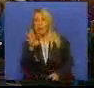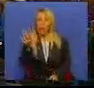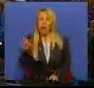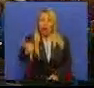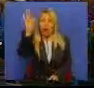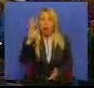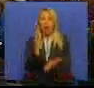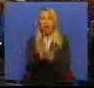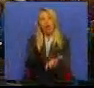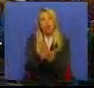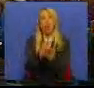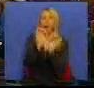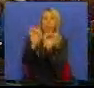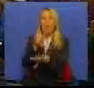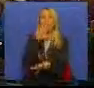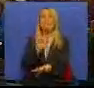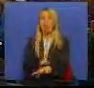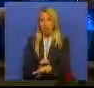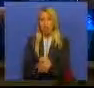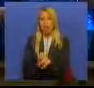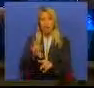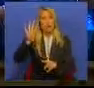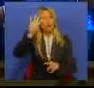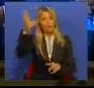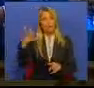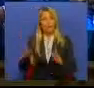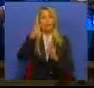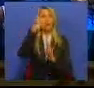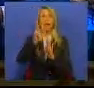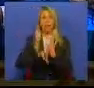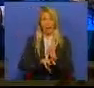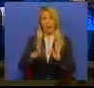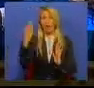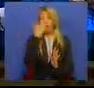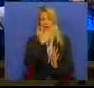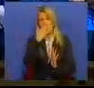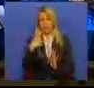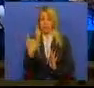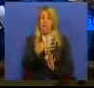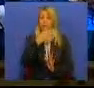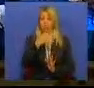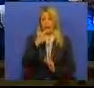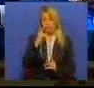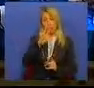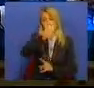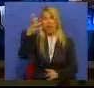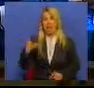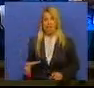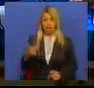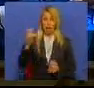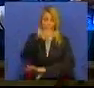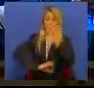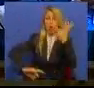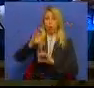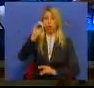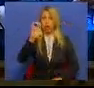querem para os seus filhos, são países que, em regra, se estamos a falar dos países europeus da OCDE, atingem